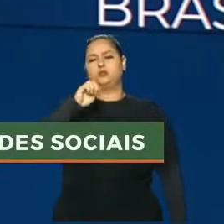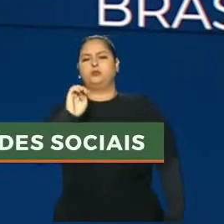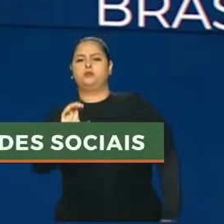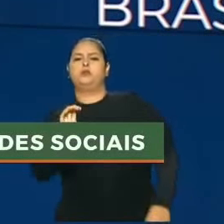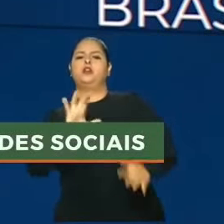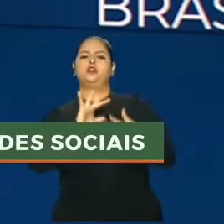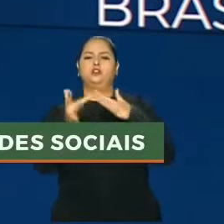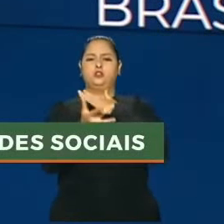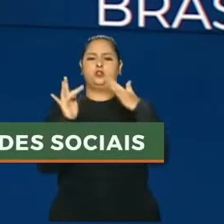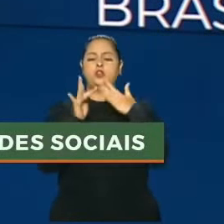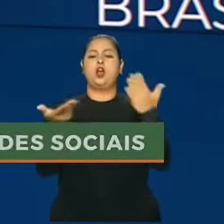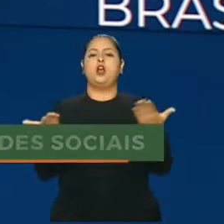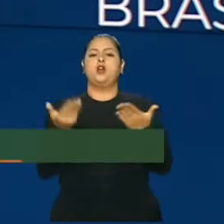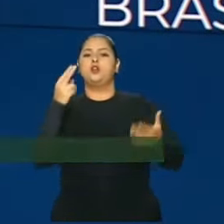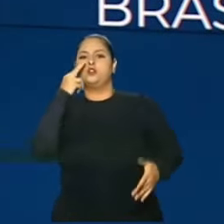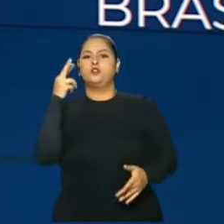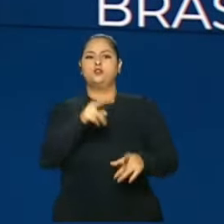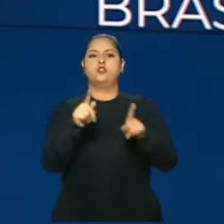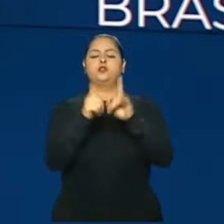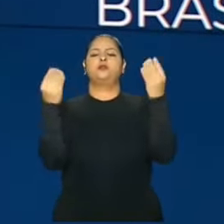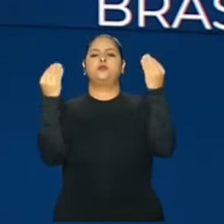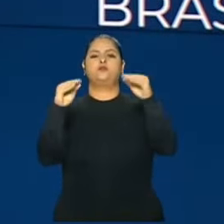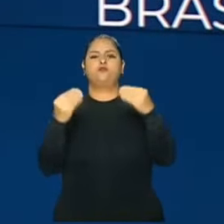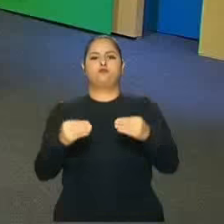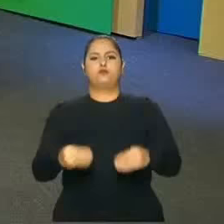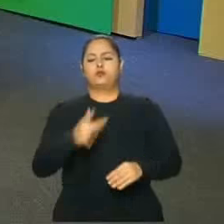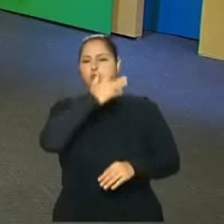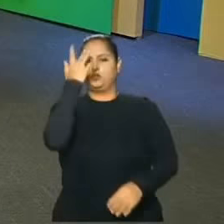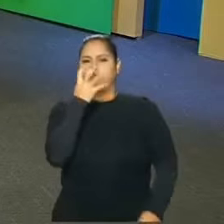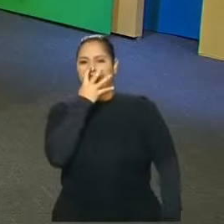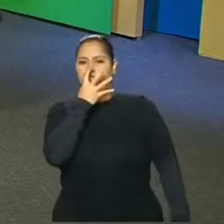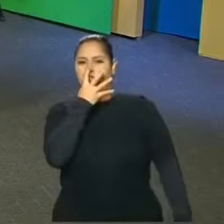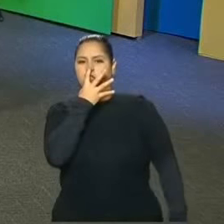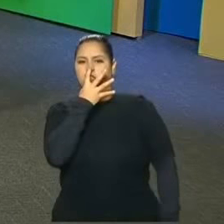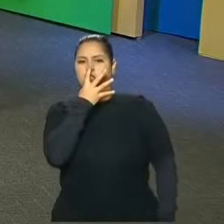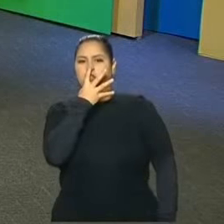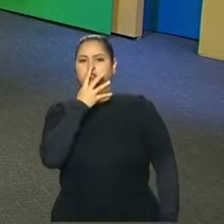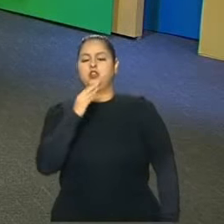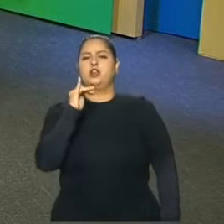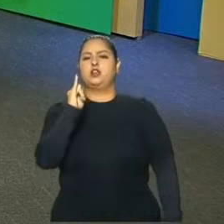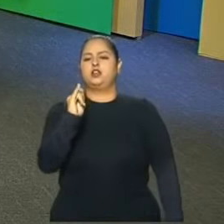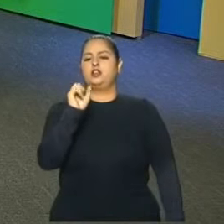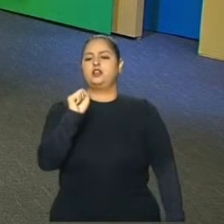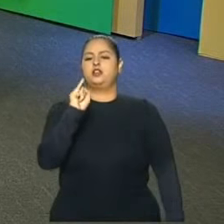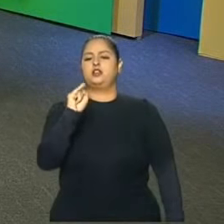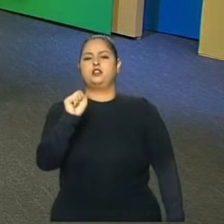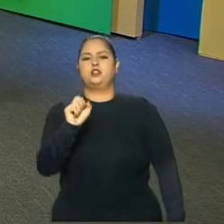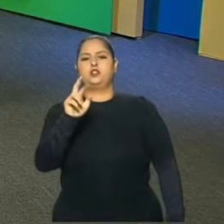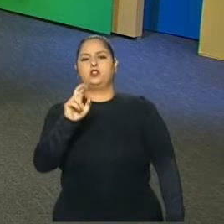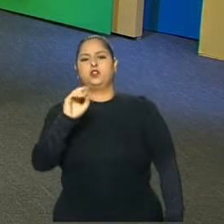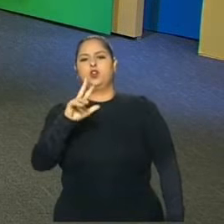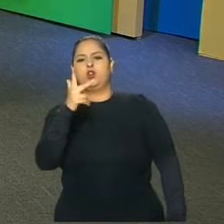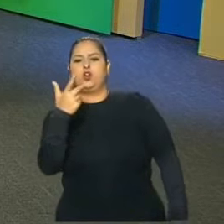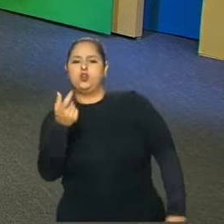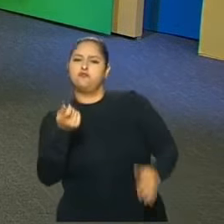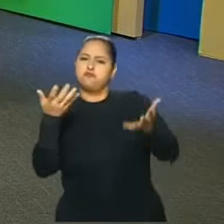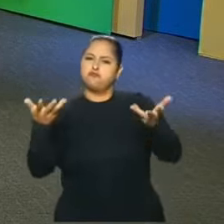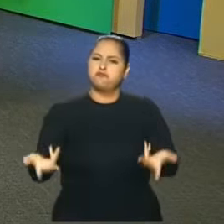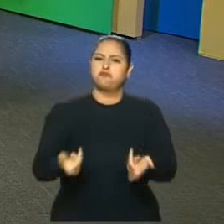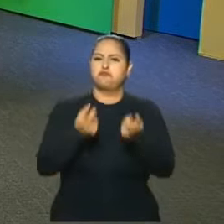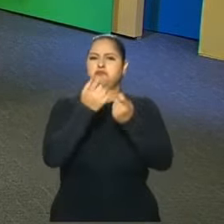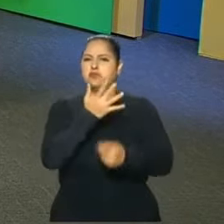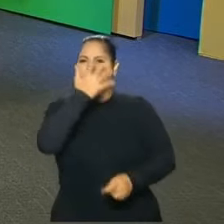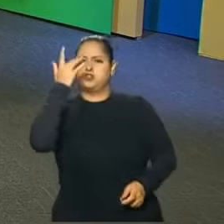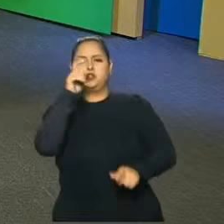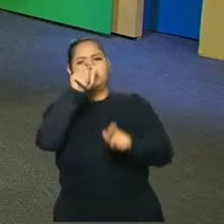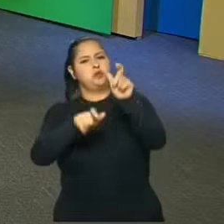a gente confere algumas mensagens também dos queridíssimos espectadores. Isis Rocha, quantos talentos neste